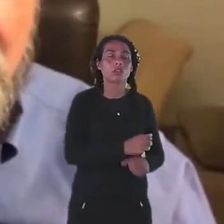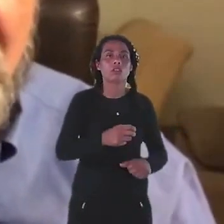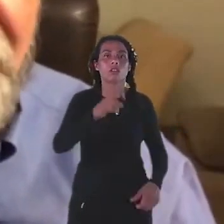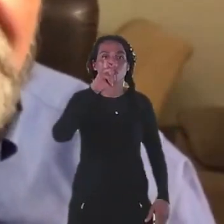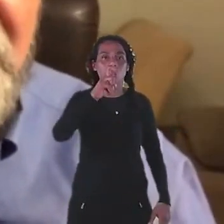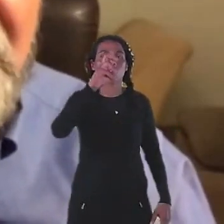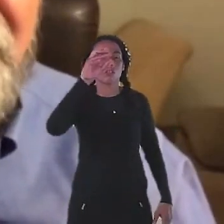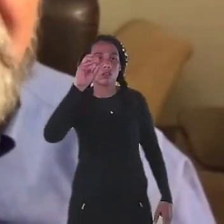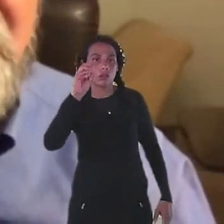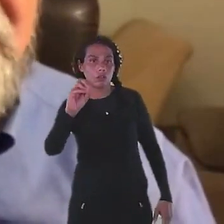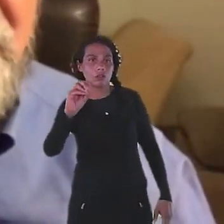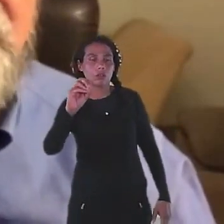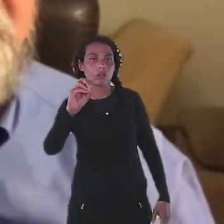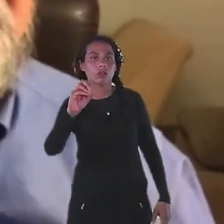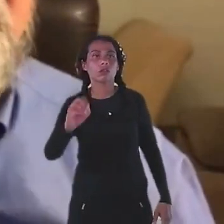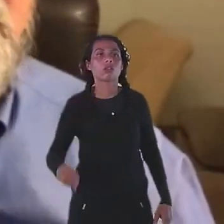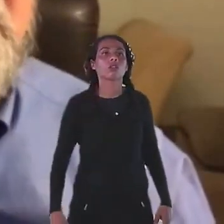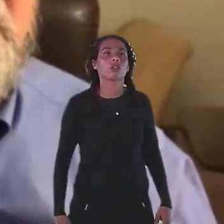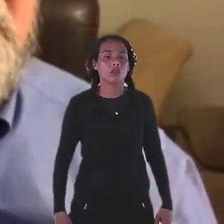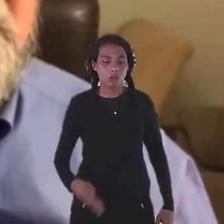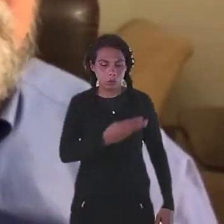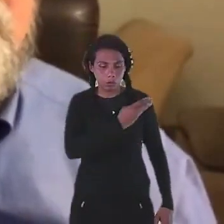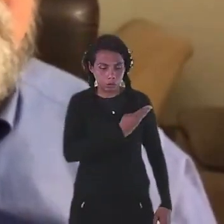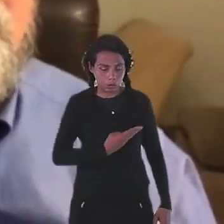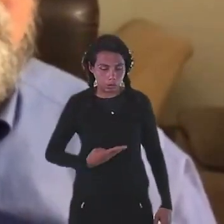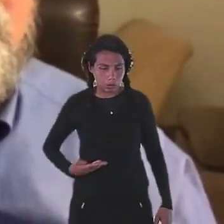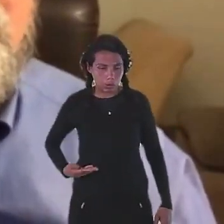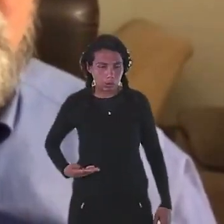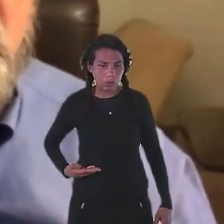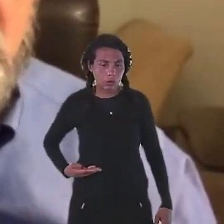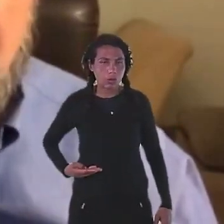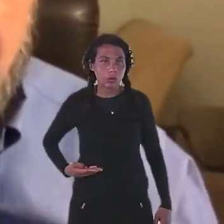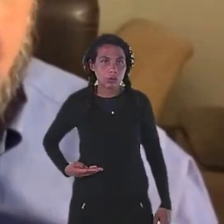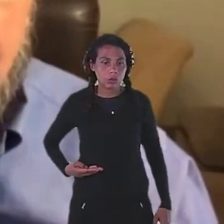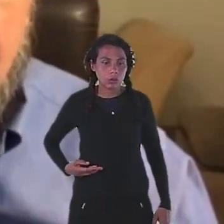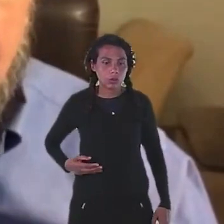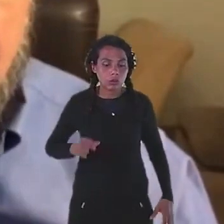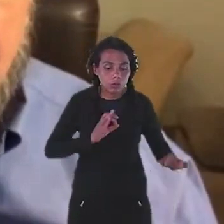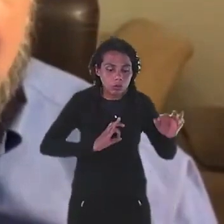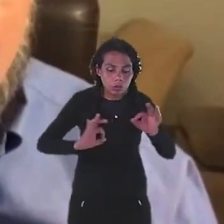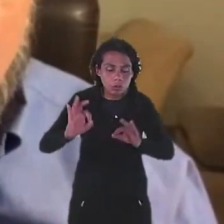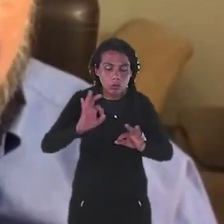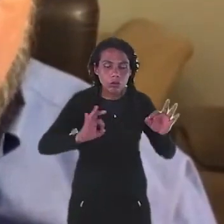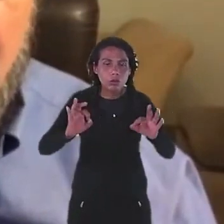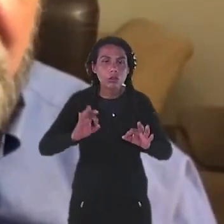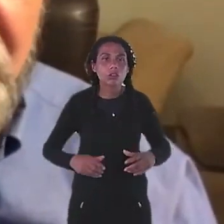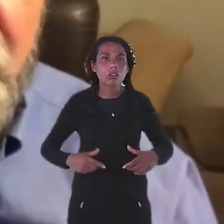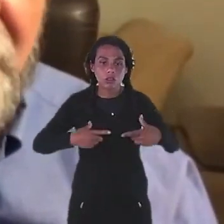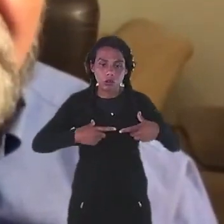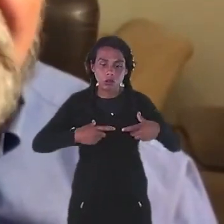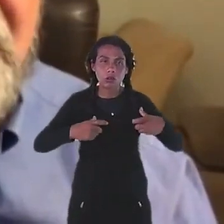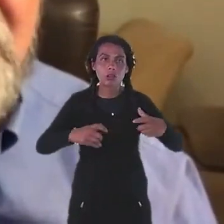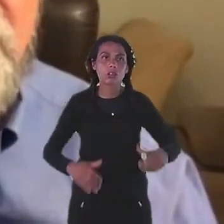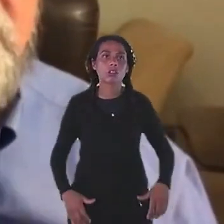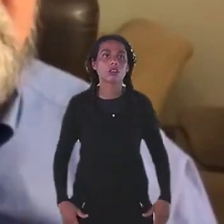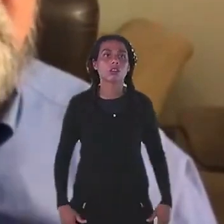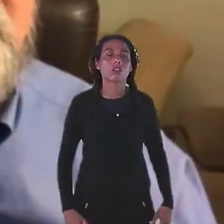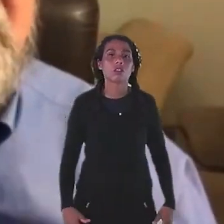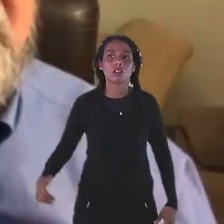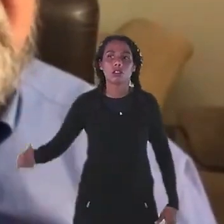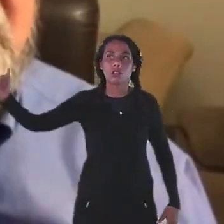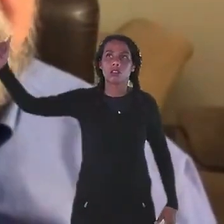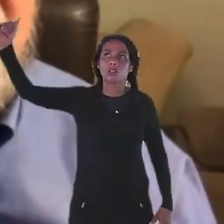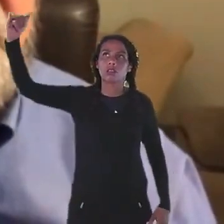presidente Hutu, o avião dele foi abatido, e junto com a sua comitiva, o avião